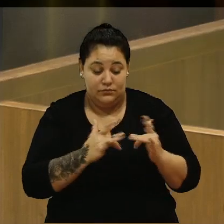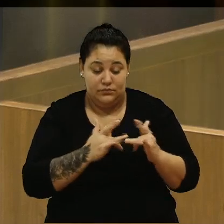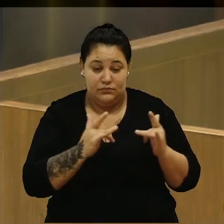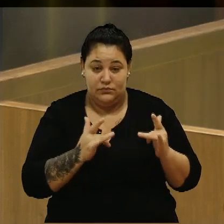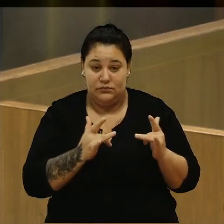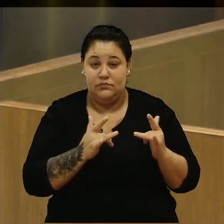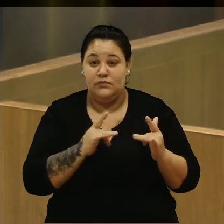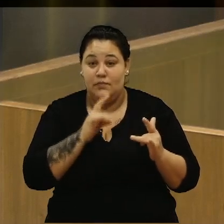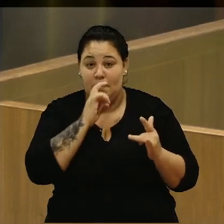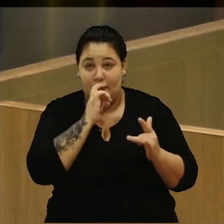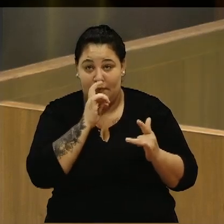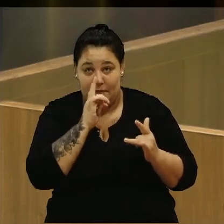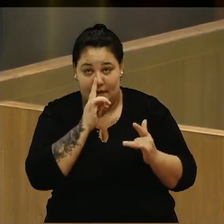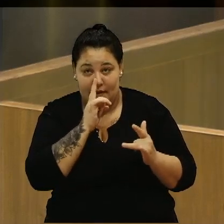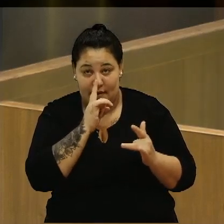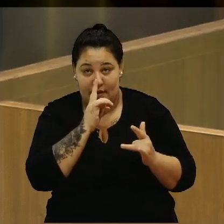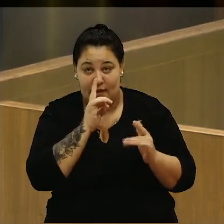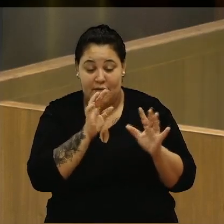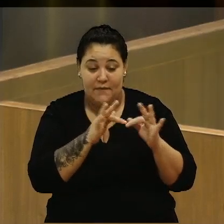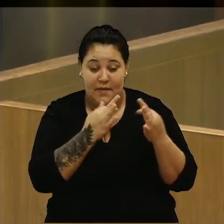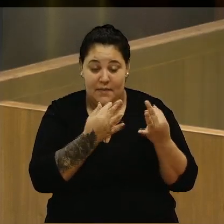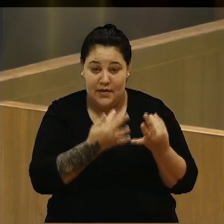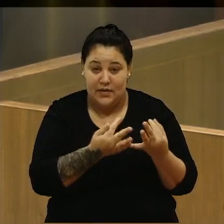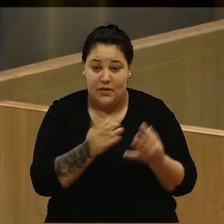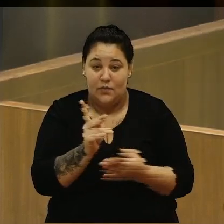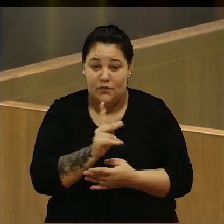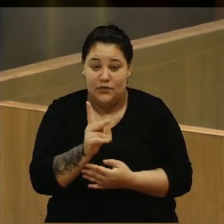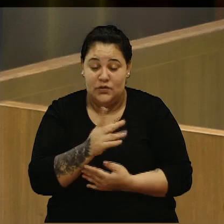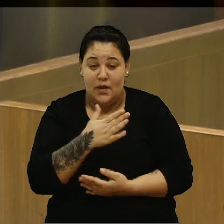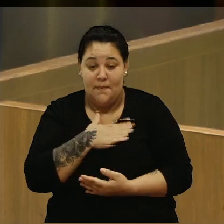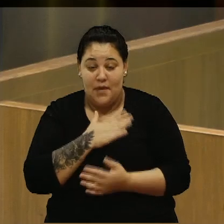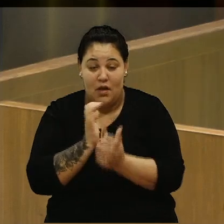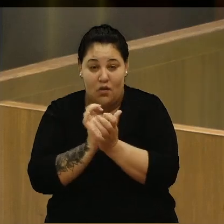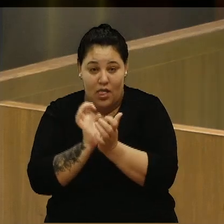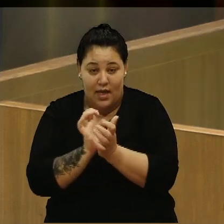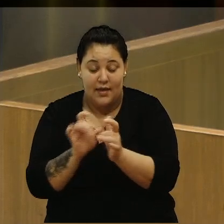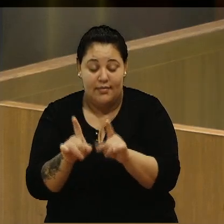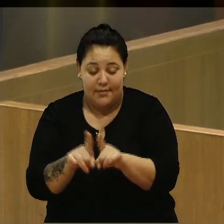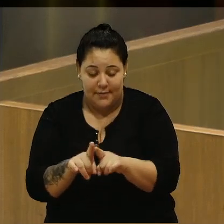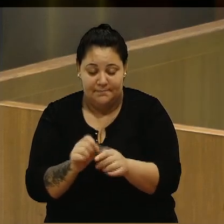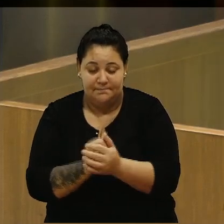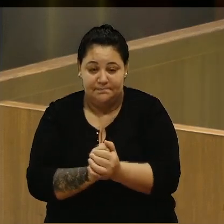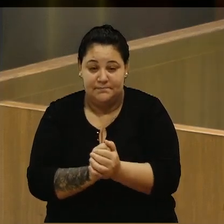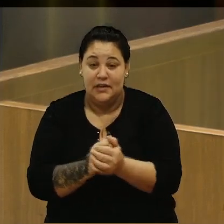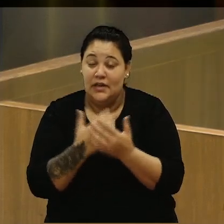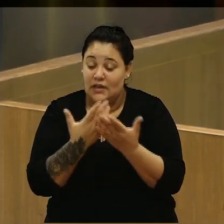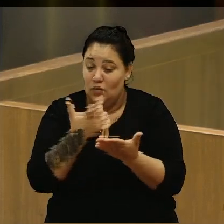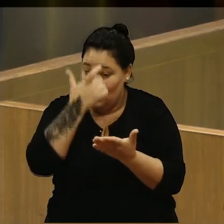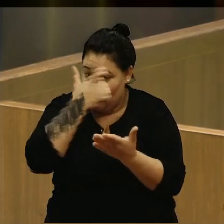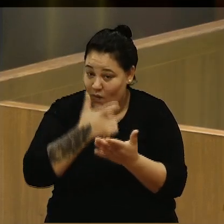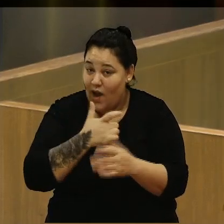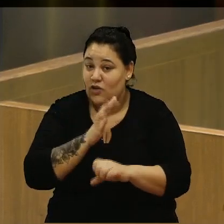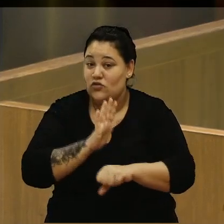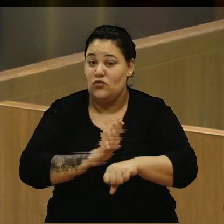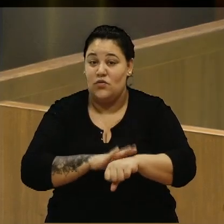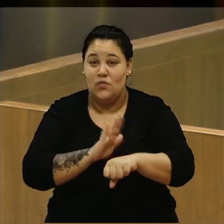né, aos familiares da professora, minha colega. Então, eu acho que este é o momento.